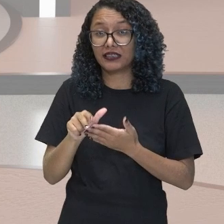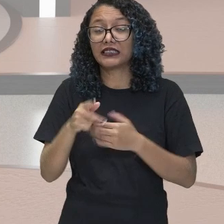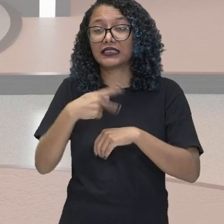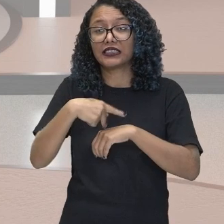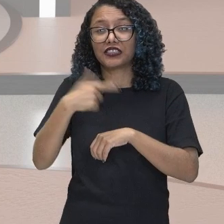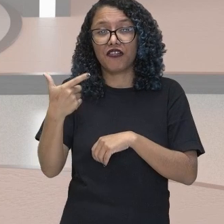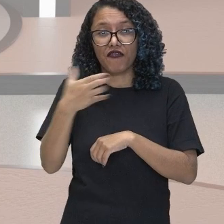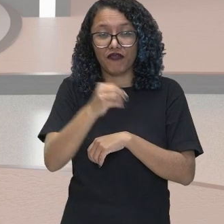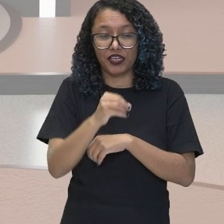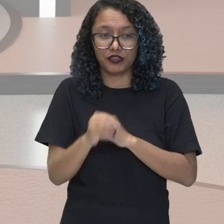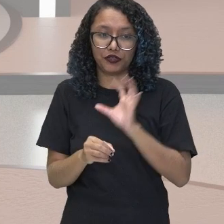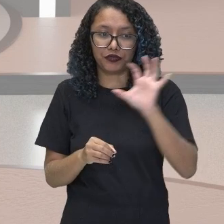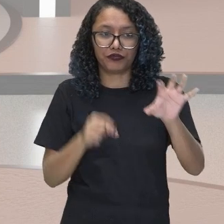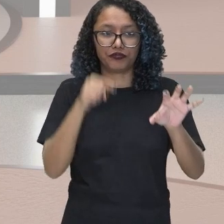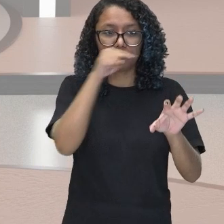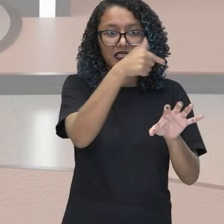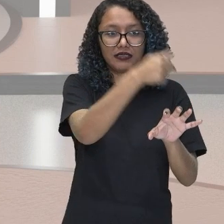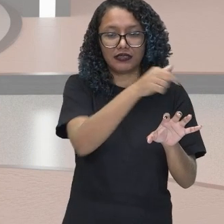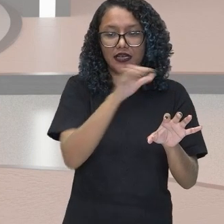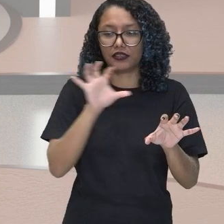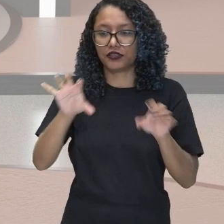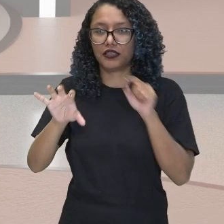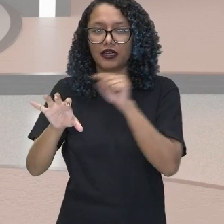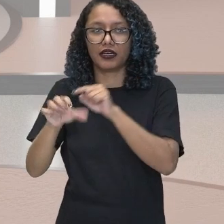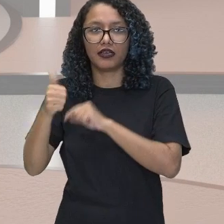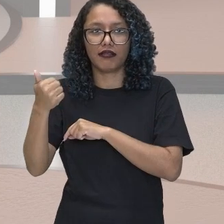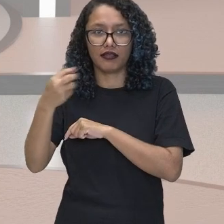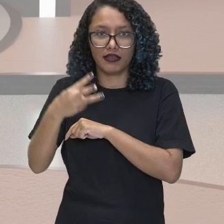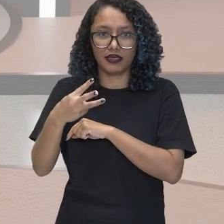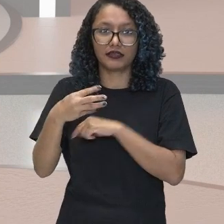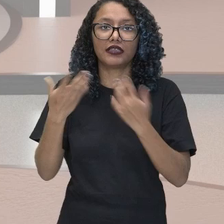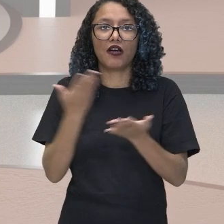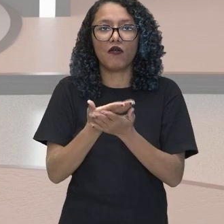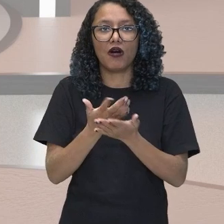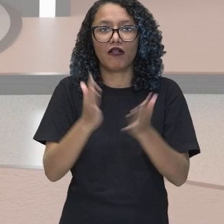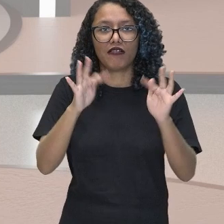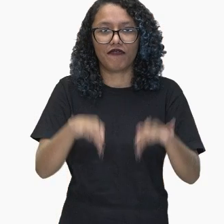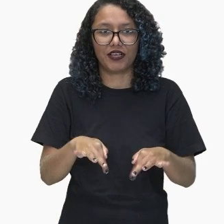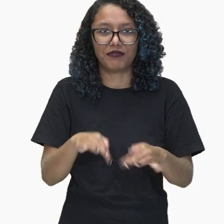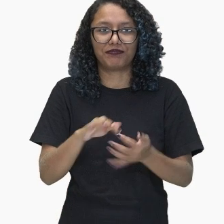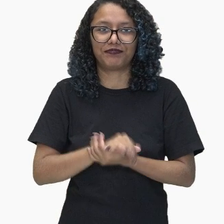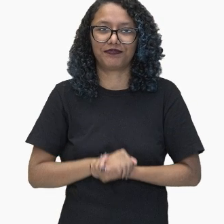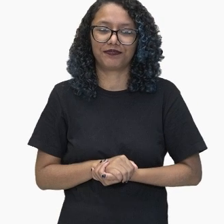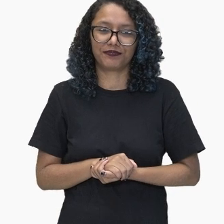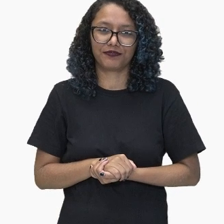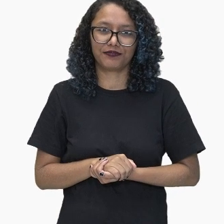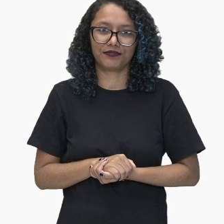outros 13 na América Central insular. E aqui a gente finaliza a nossa revisão.